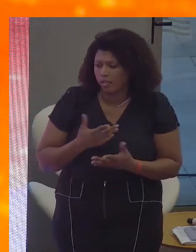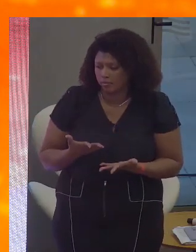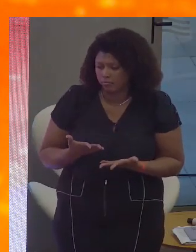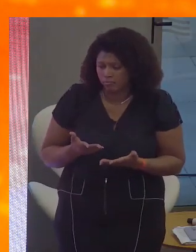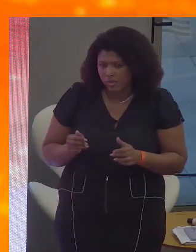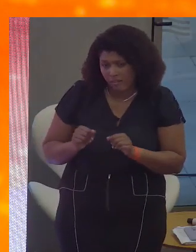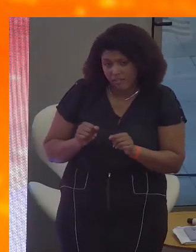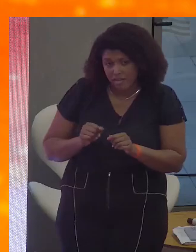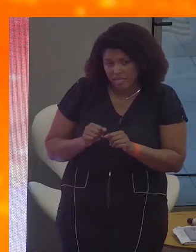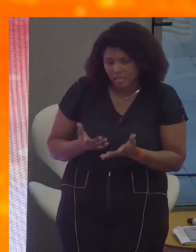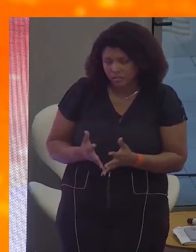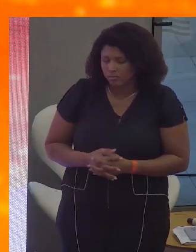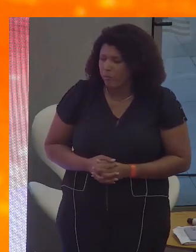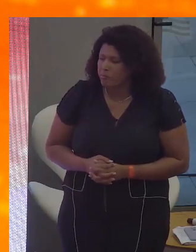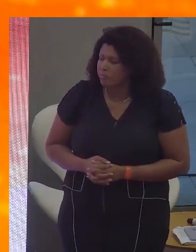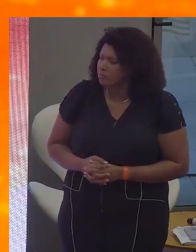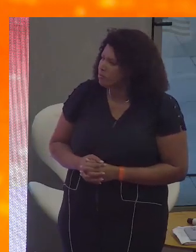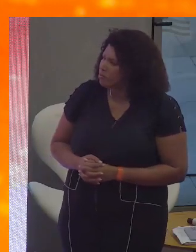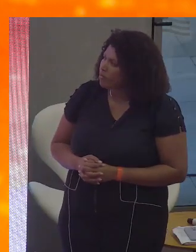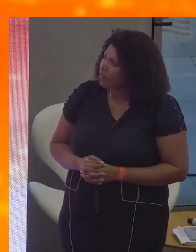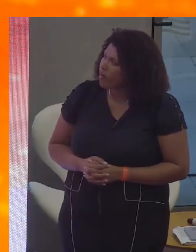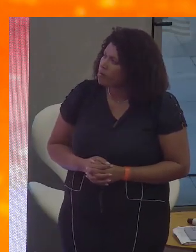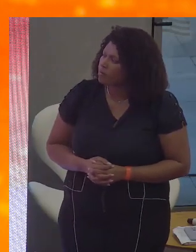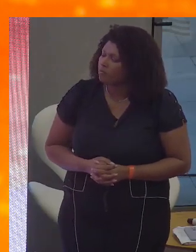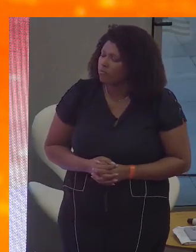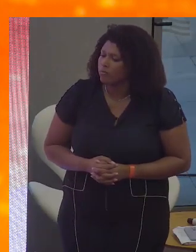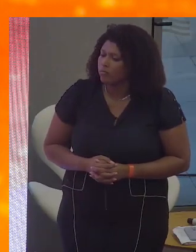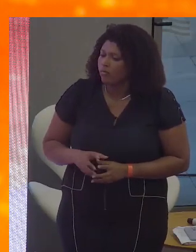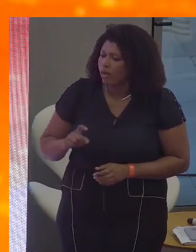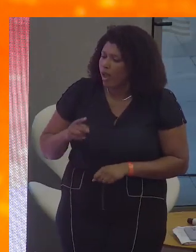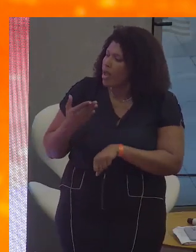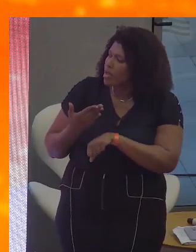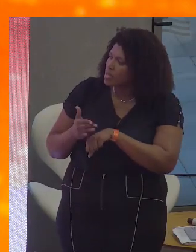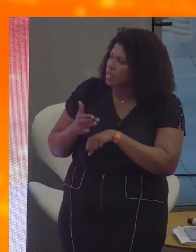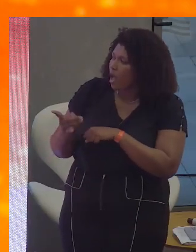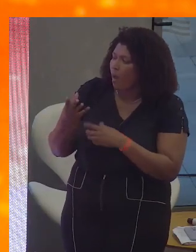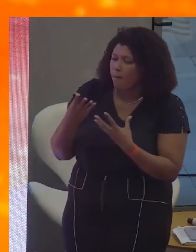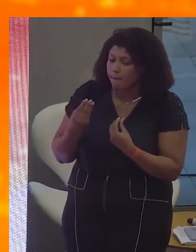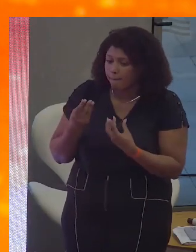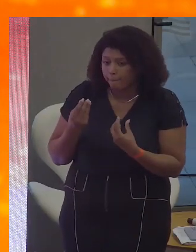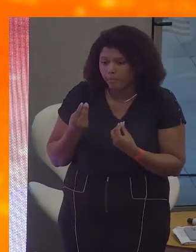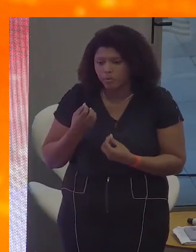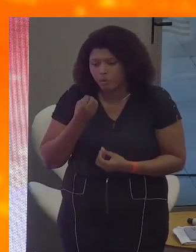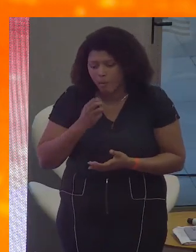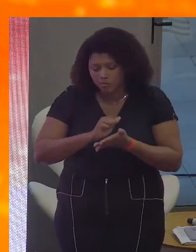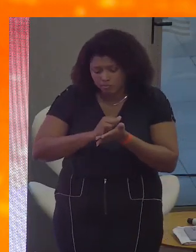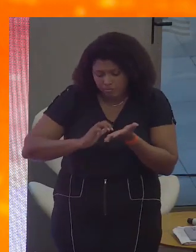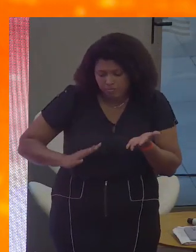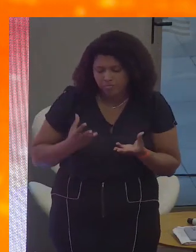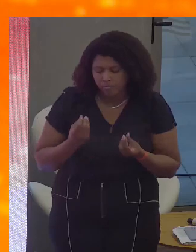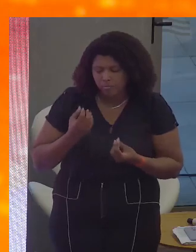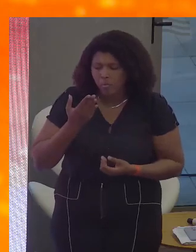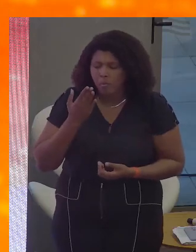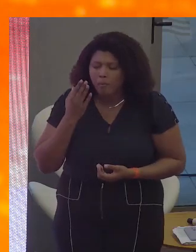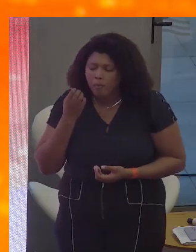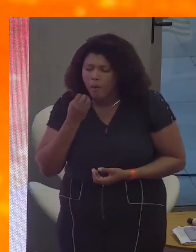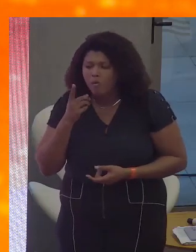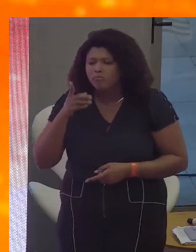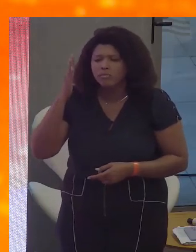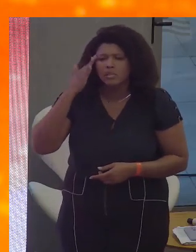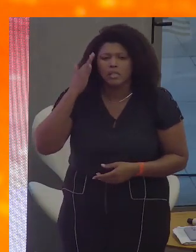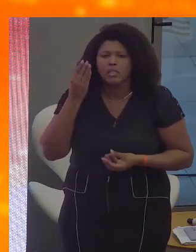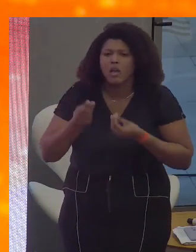aquela indicação. Então, esse é um exercício que eu acho sempre interessante você buscar, entender essa